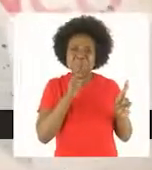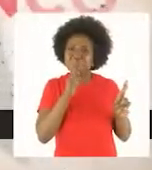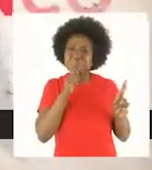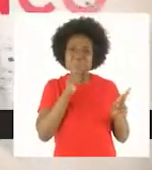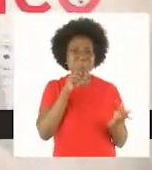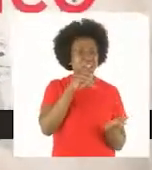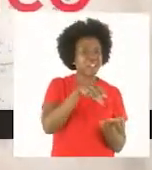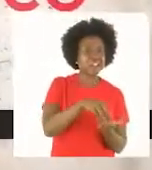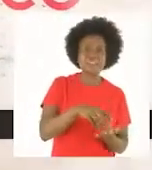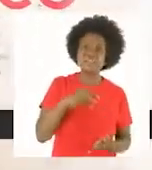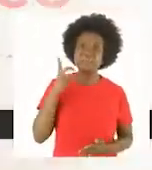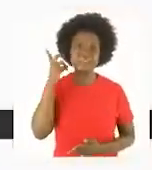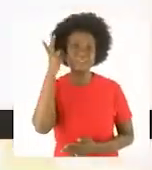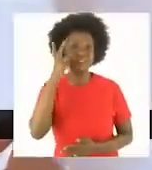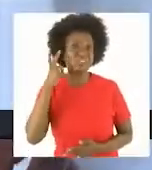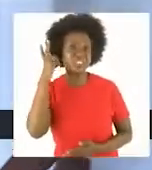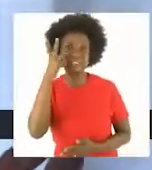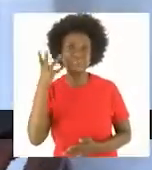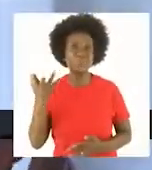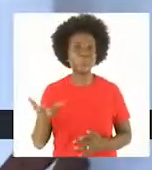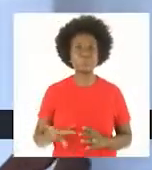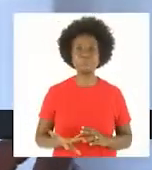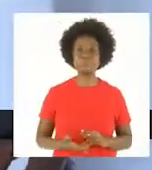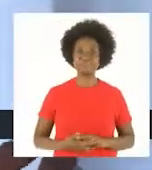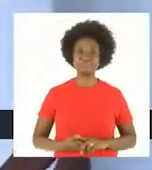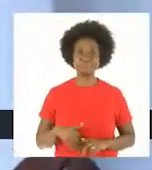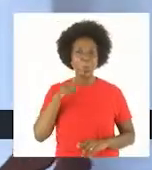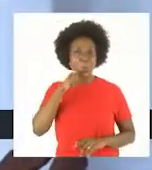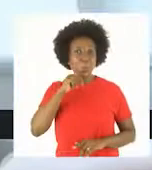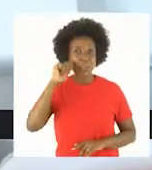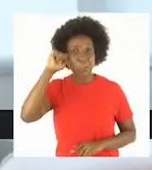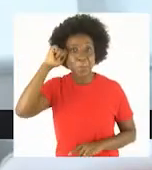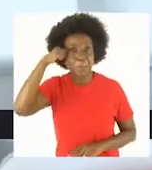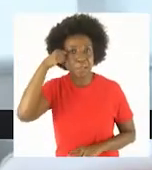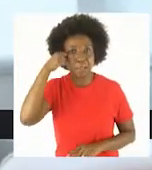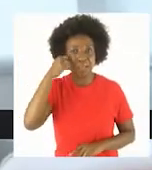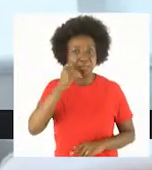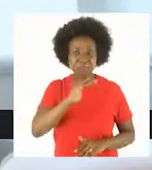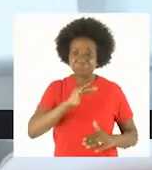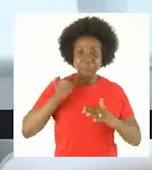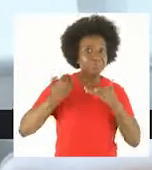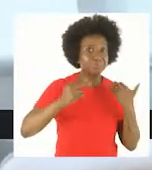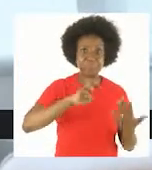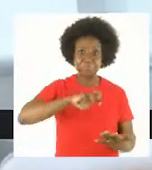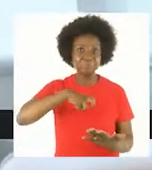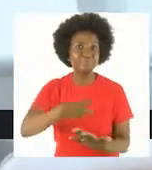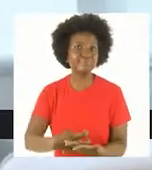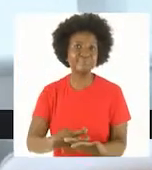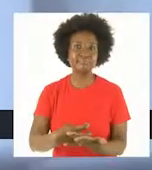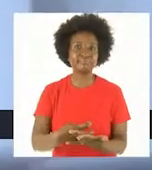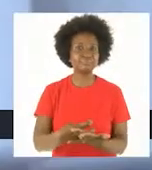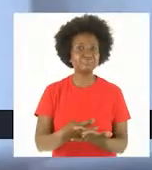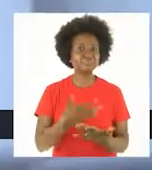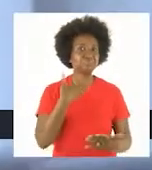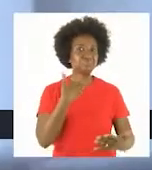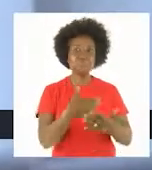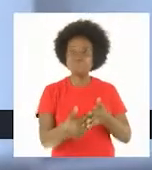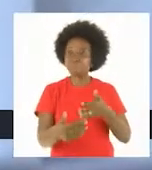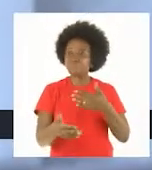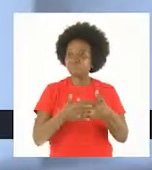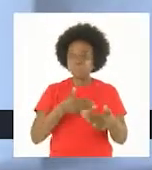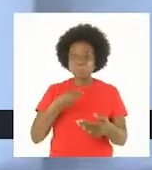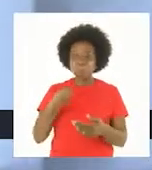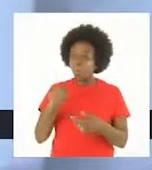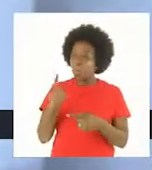construir uma representação de mulher negra na Câmara de Vereadores pós assassinato de Marielle, que até agora